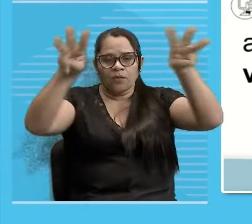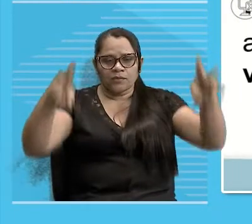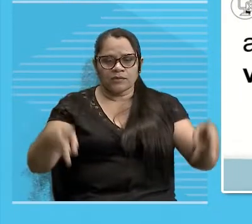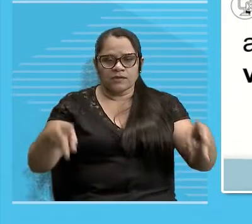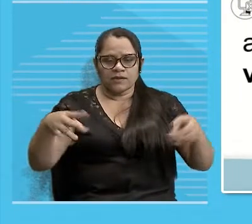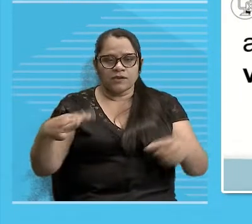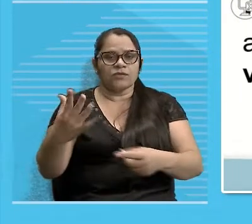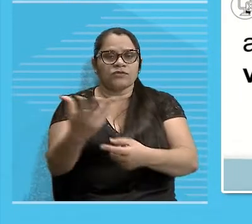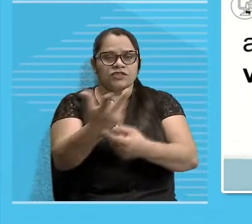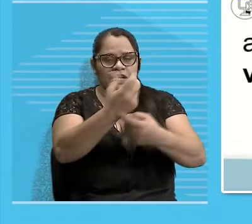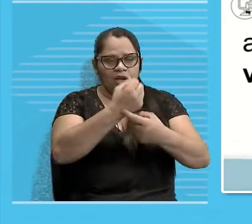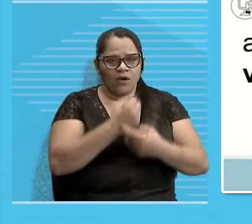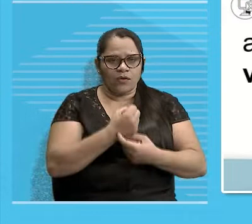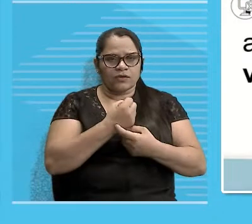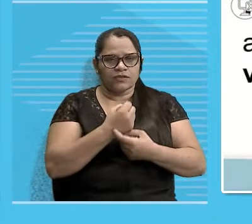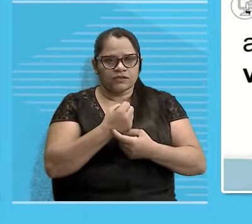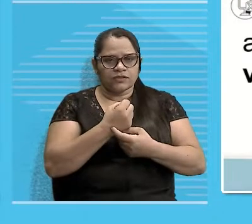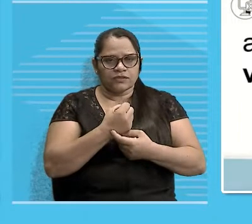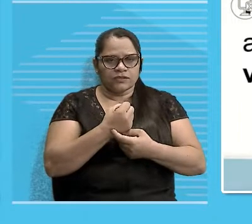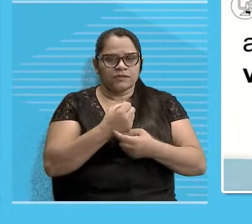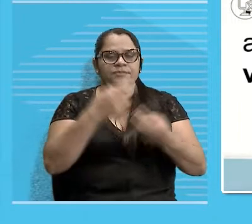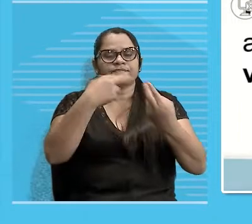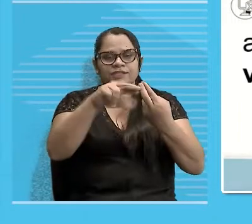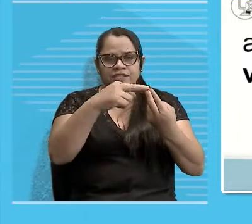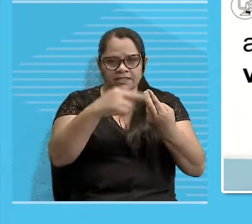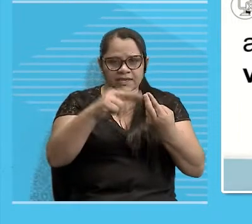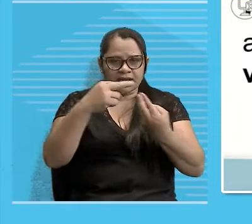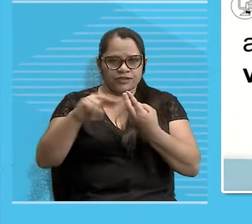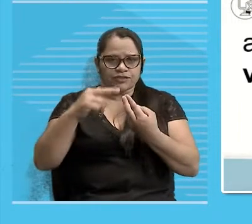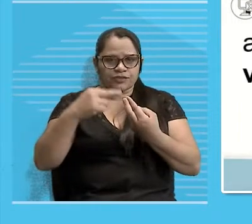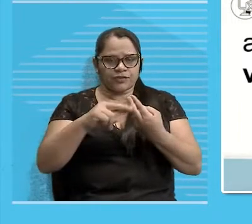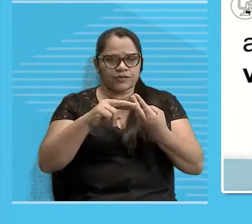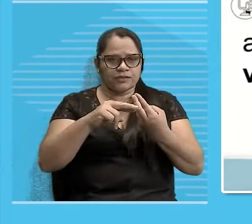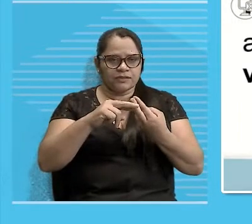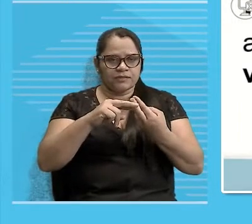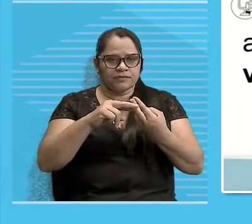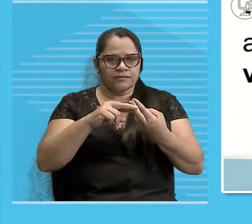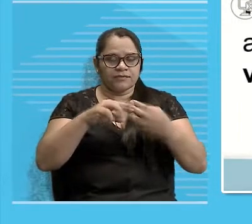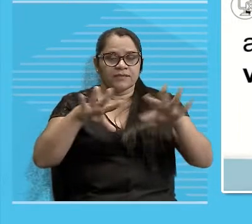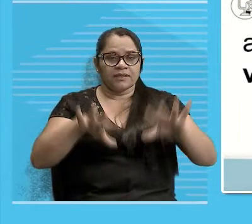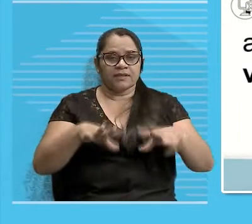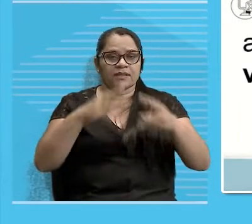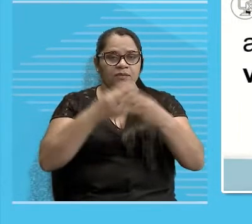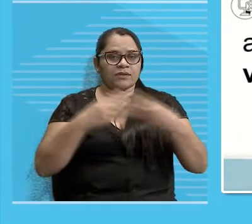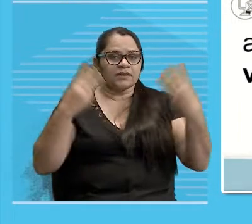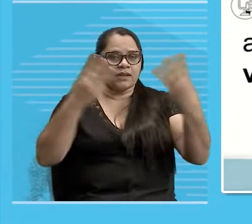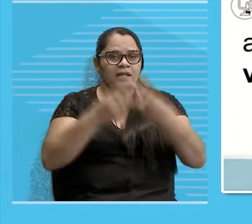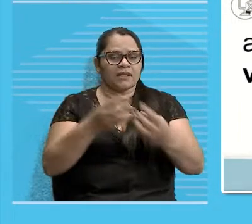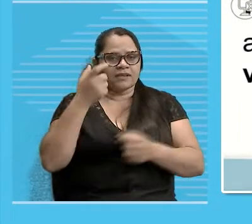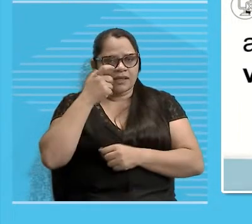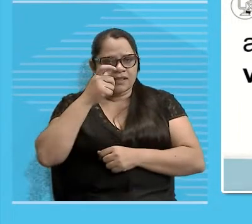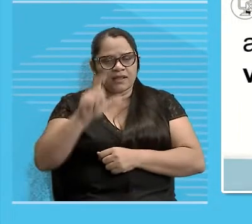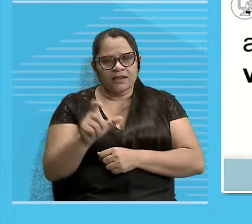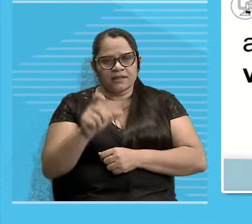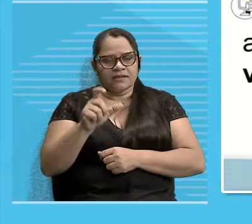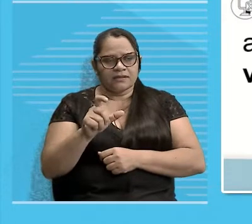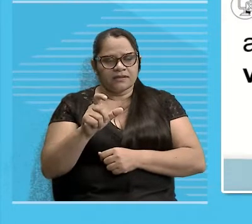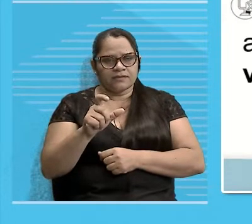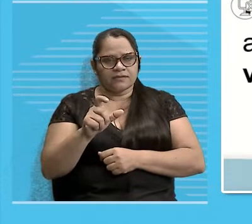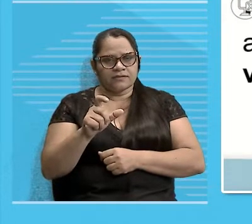tá bom? Características religiosas. Então esse slide é interessante, galera. Faça um print aí dele,